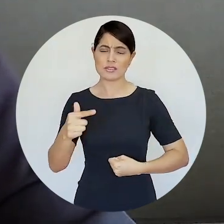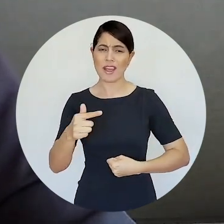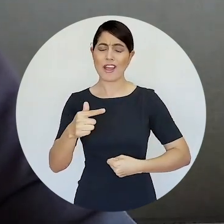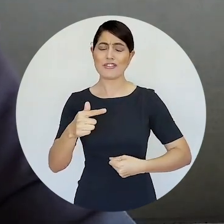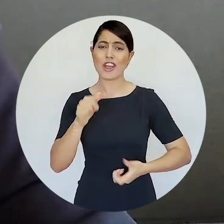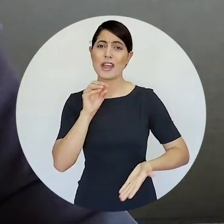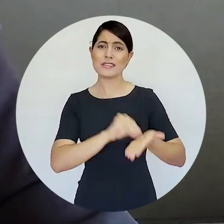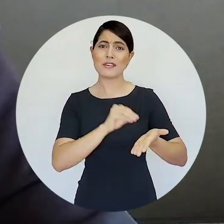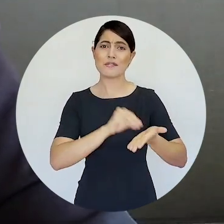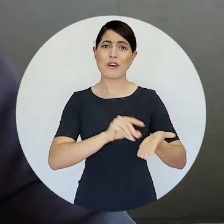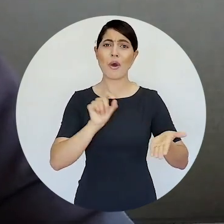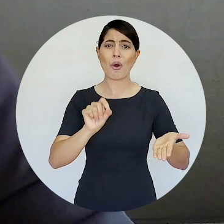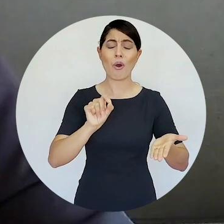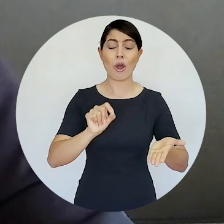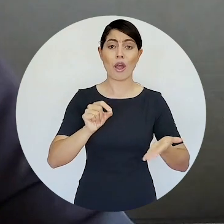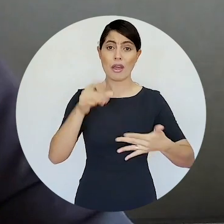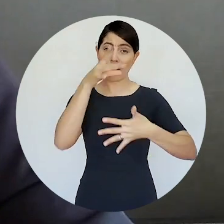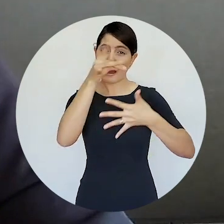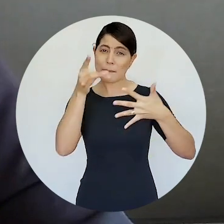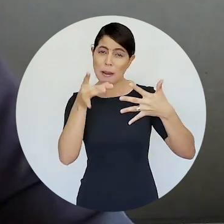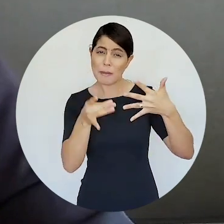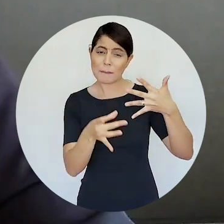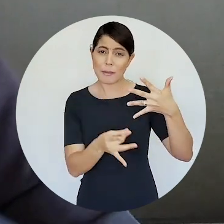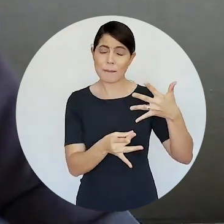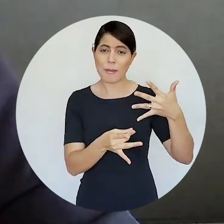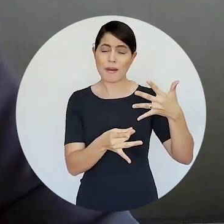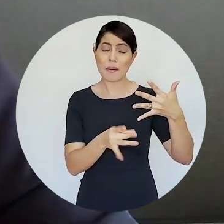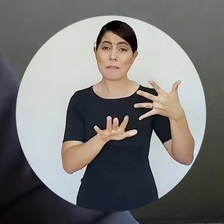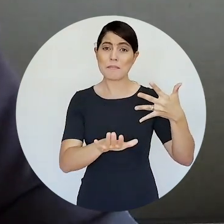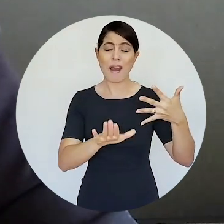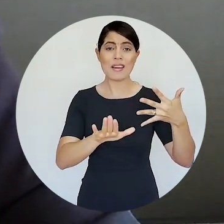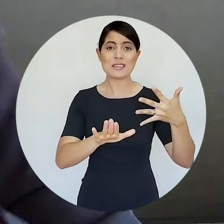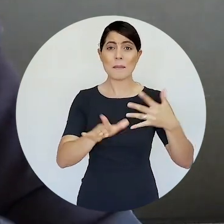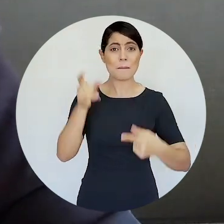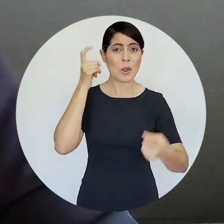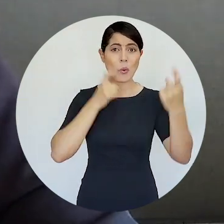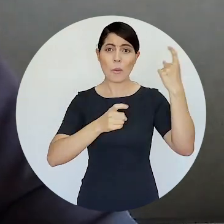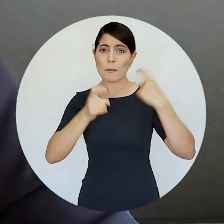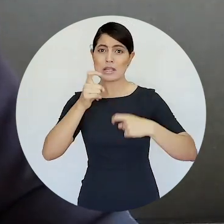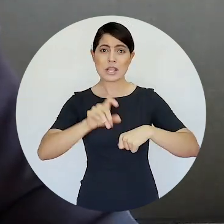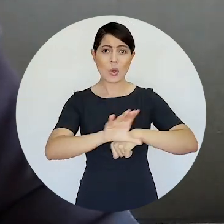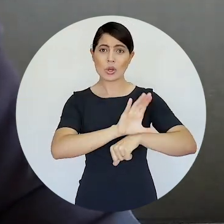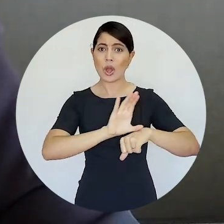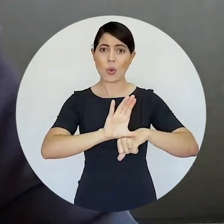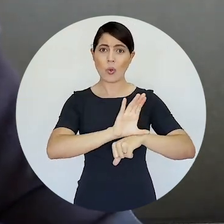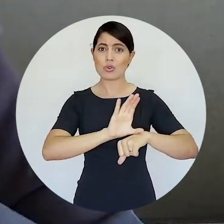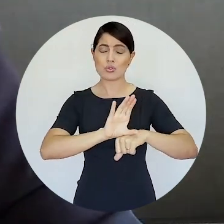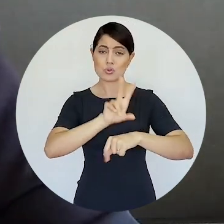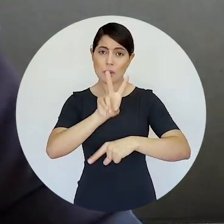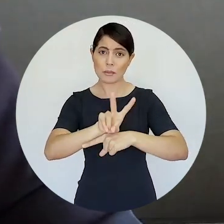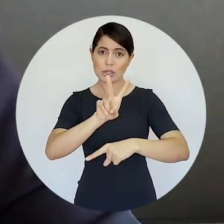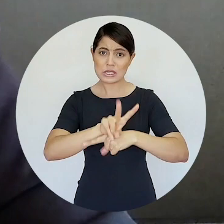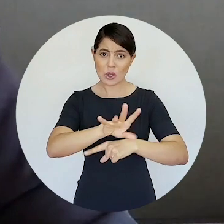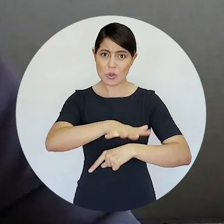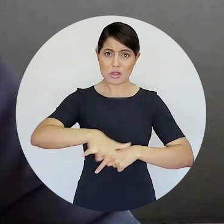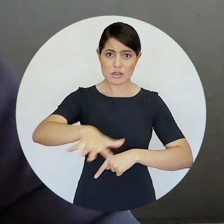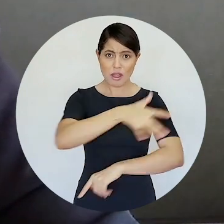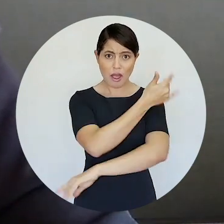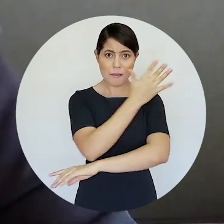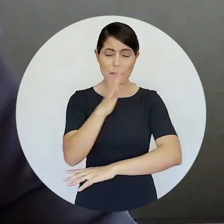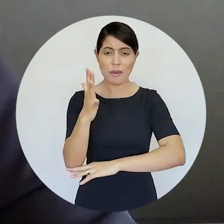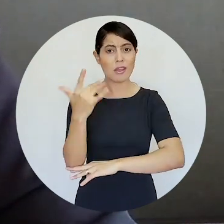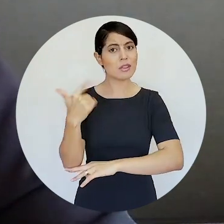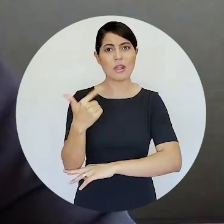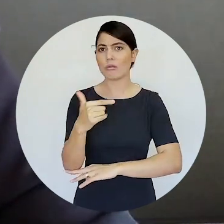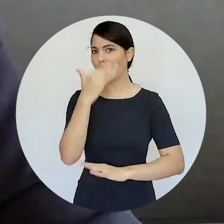lacuna, porque dentre essas diretrizes e esses parâmetros não há preocupação direta no texto constitucional com a preservação do